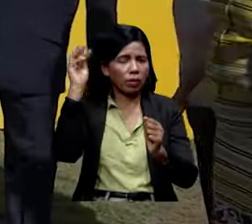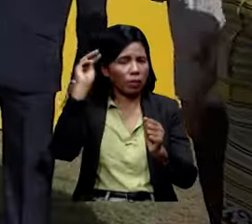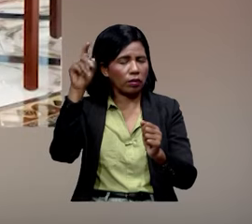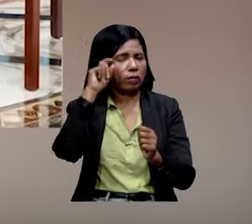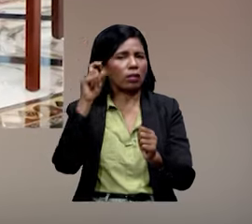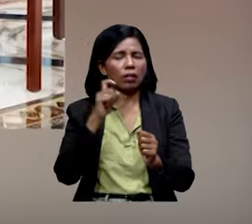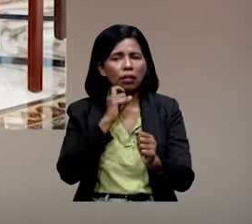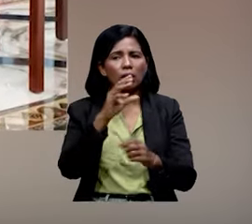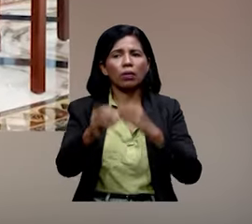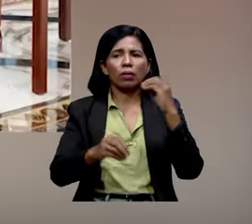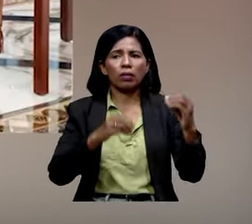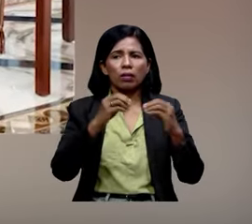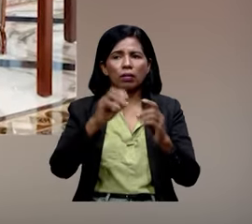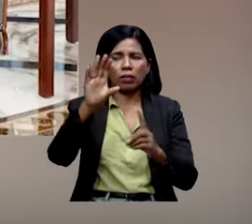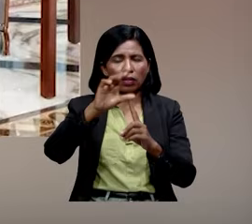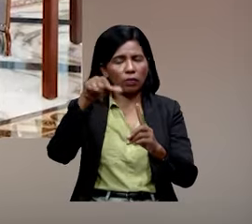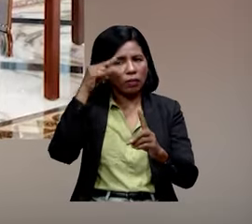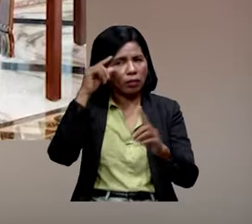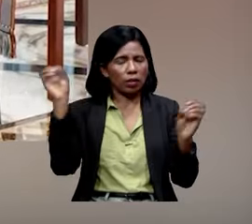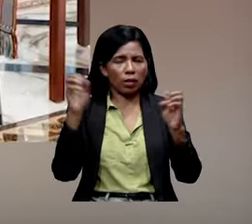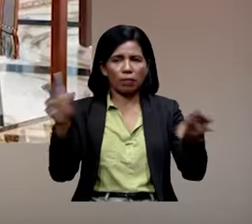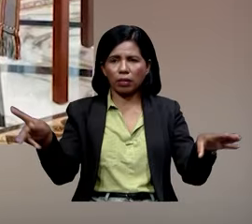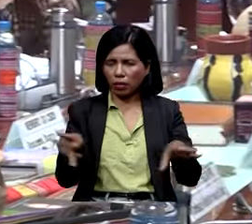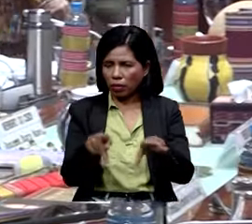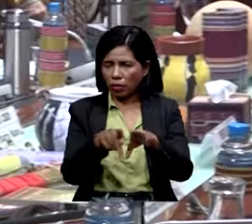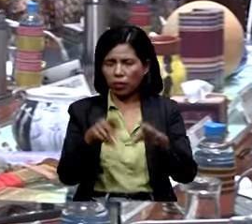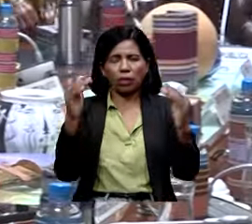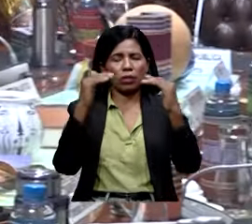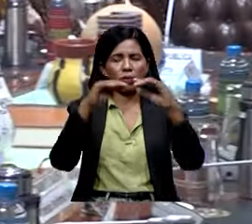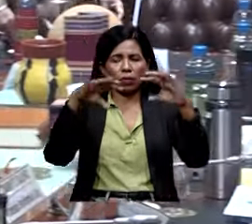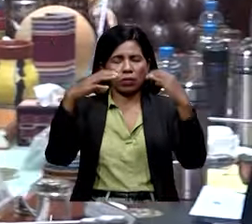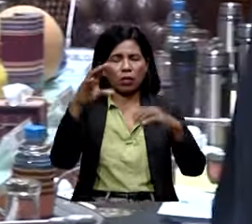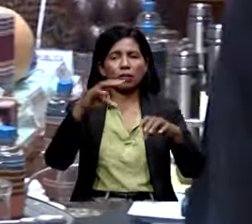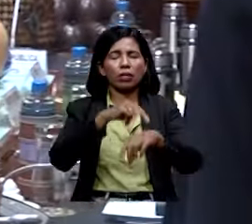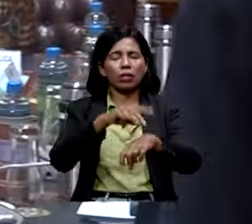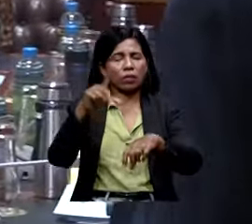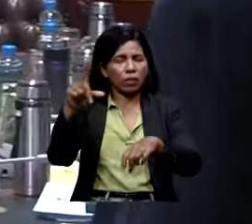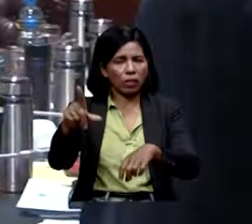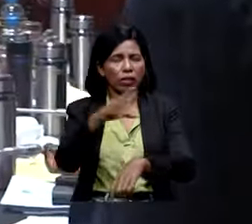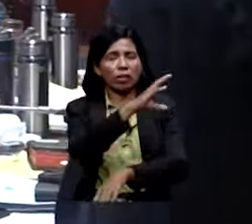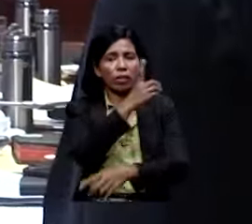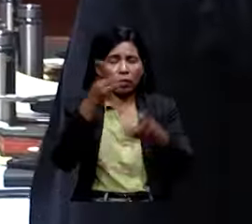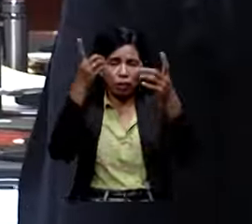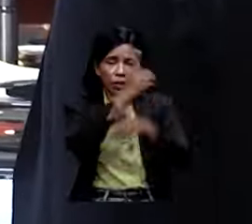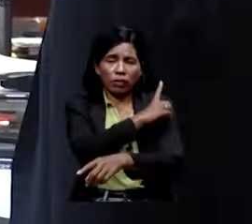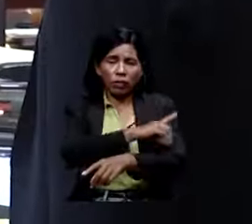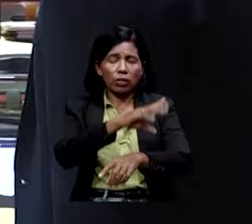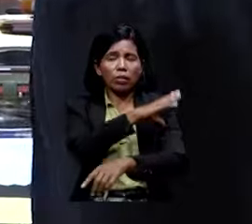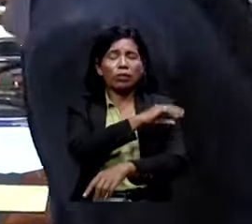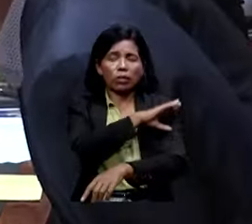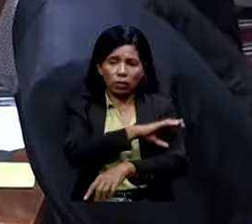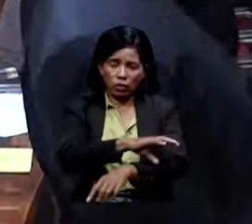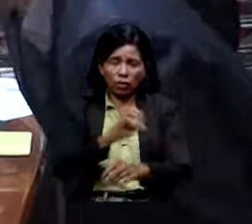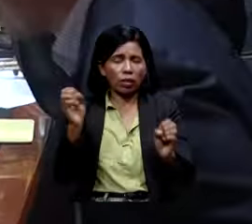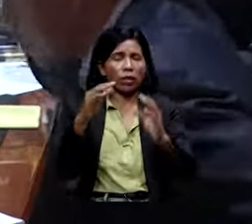Sanana Guzmão, relaciona o CEF Governo Nebela participa e a reunião Conselho Nacional de Defesa e Segurança no mostra lá o encontro semanal